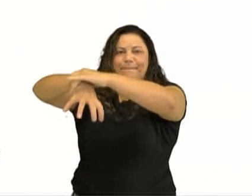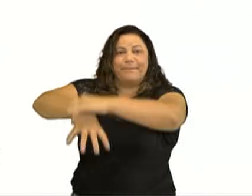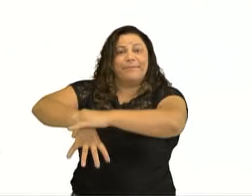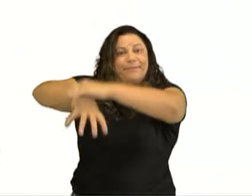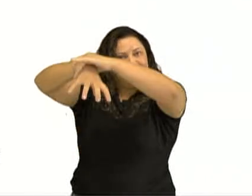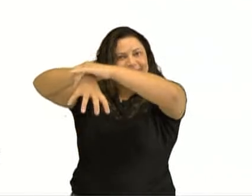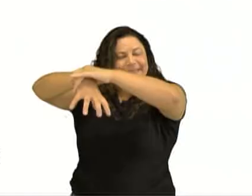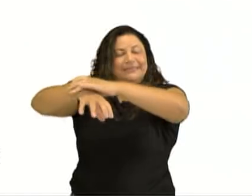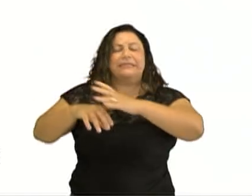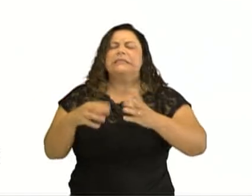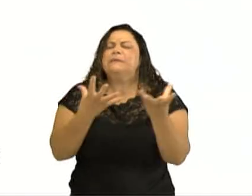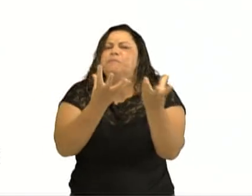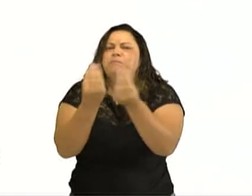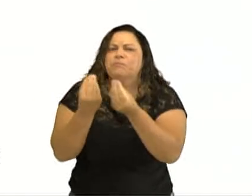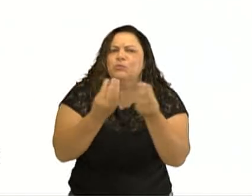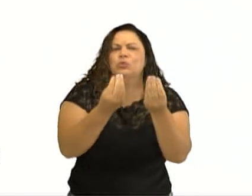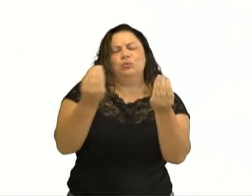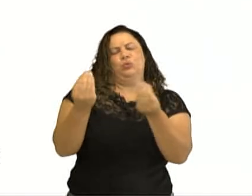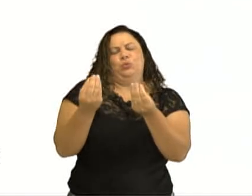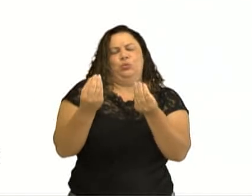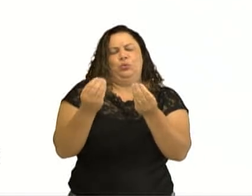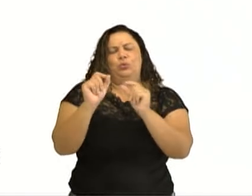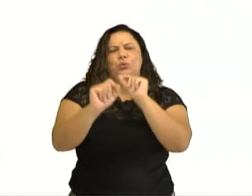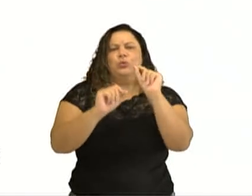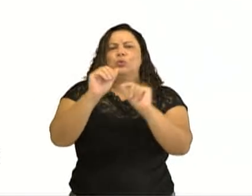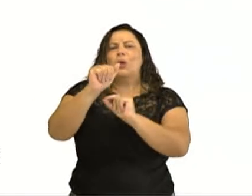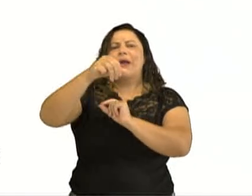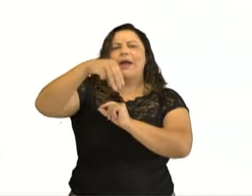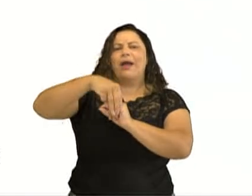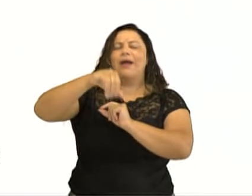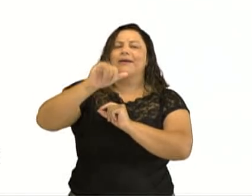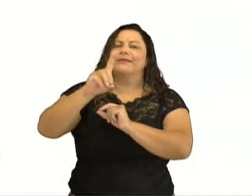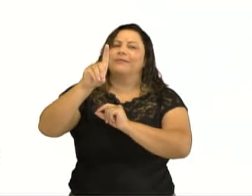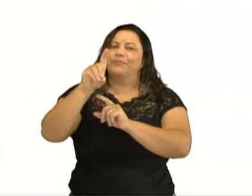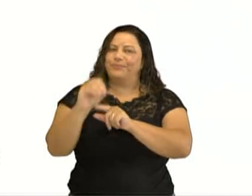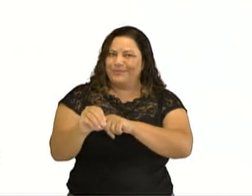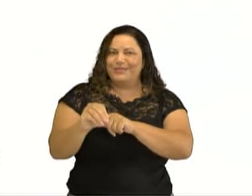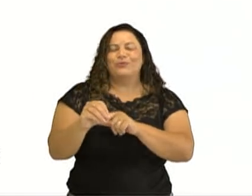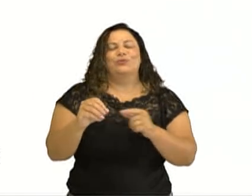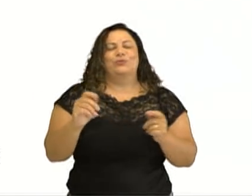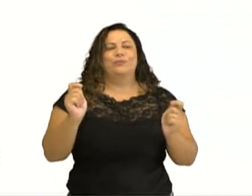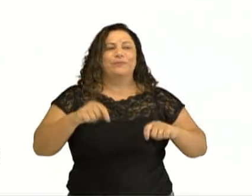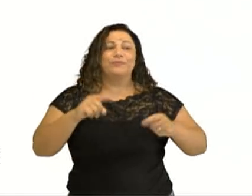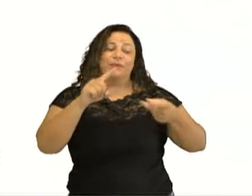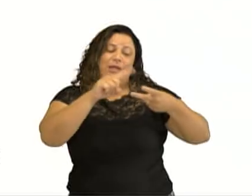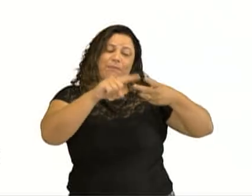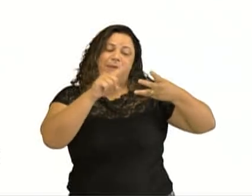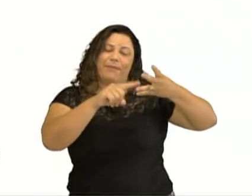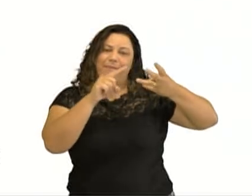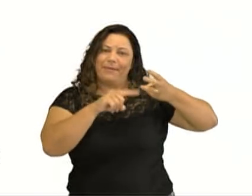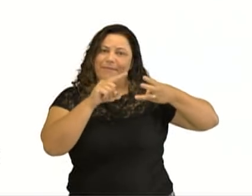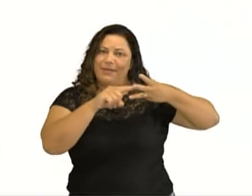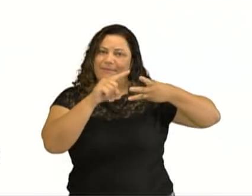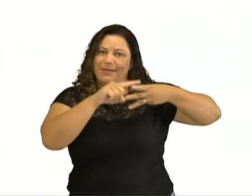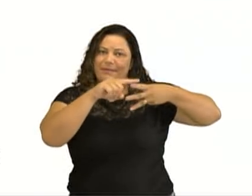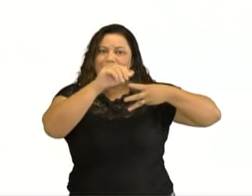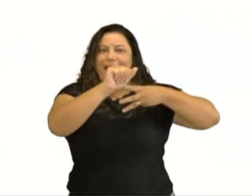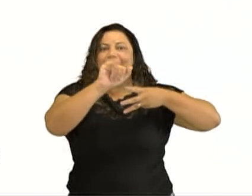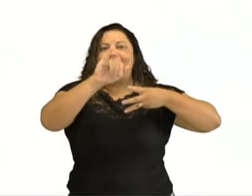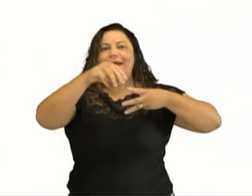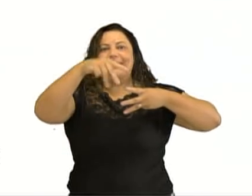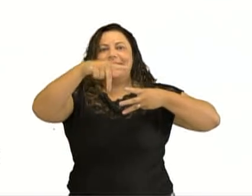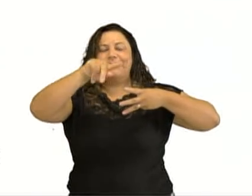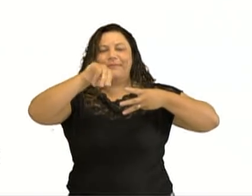de reserva muito nutritiva. Ela pode ser conhecida como aipim, como macaxeira ou